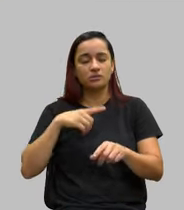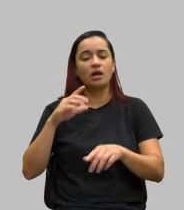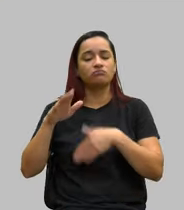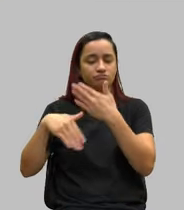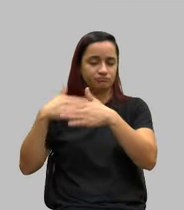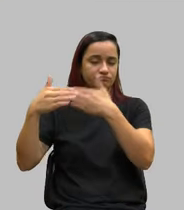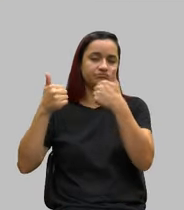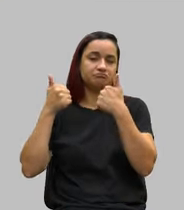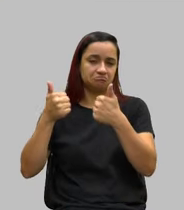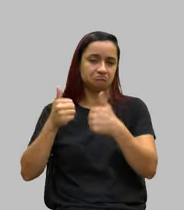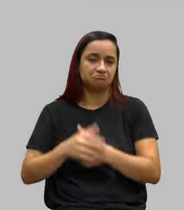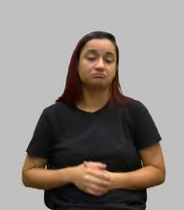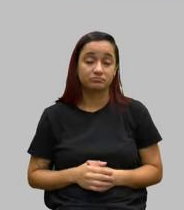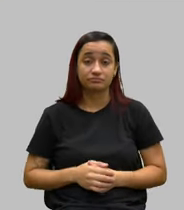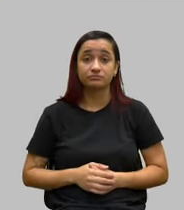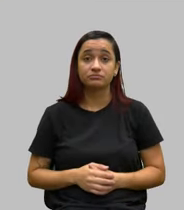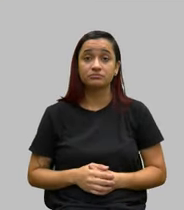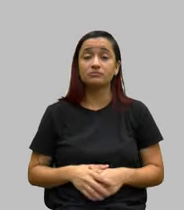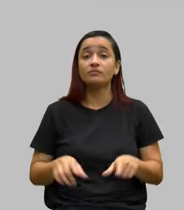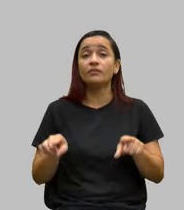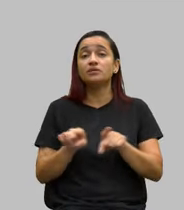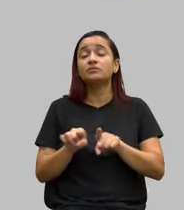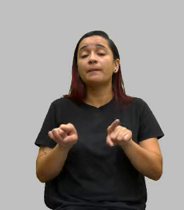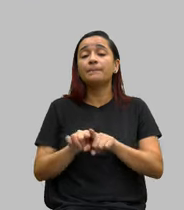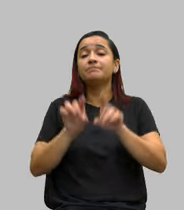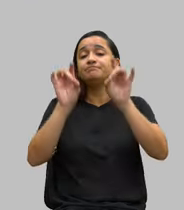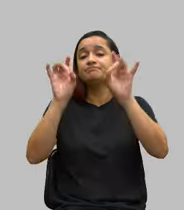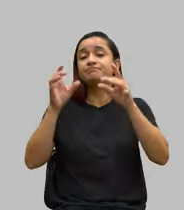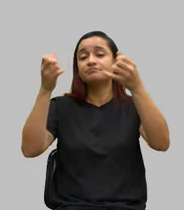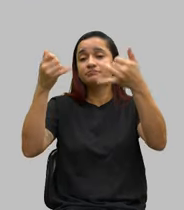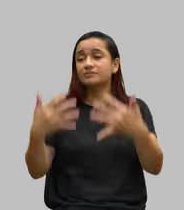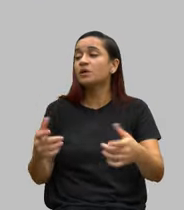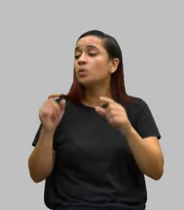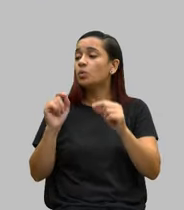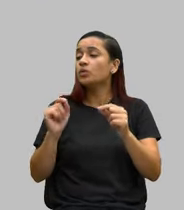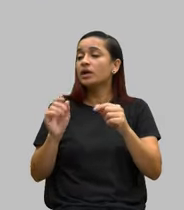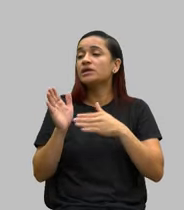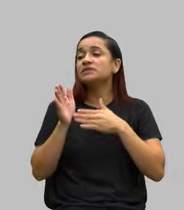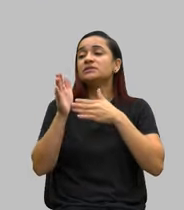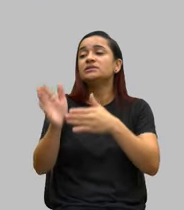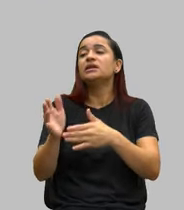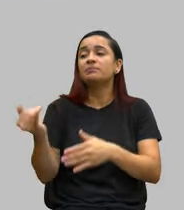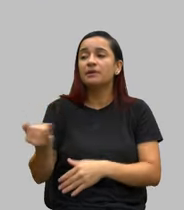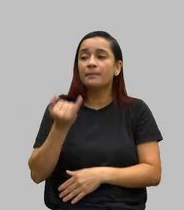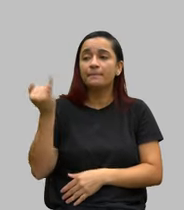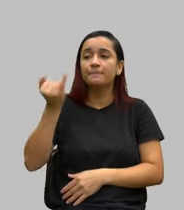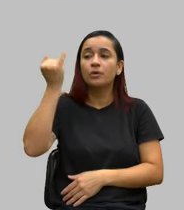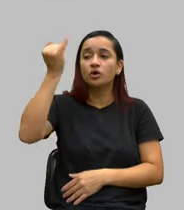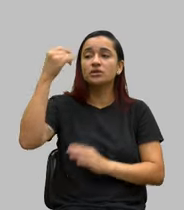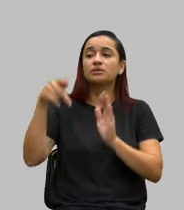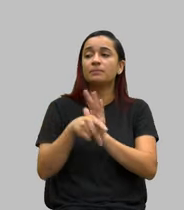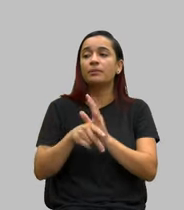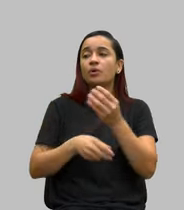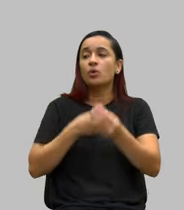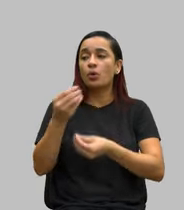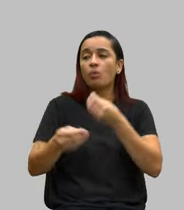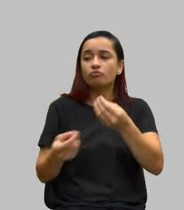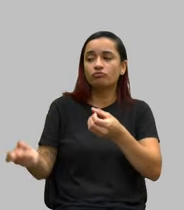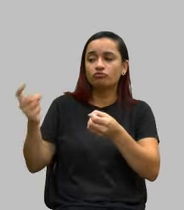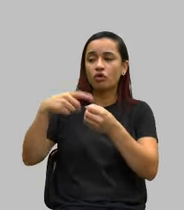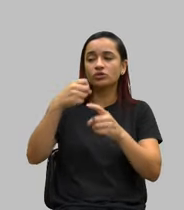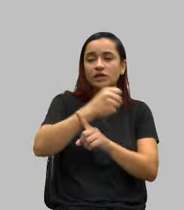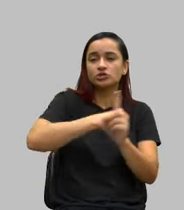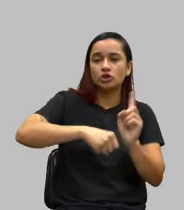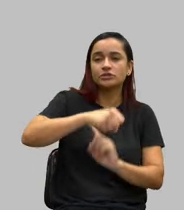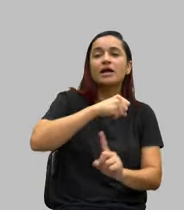destacar aqui é claro não poderíamos deixar de destacar né um segmento extremamente importante na ressocialização que é o trabalho